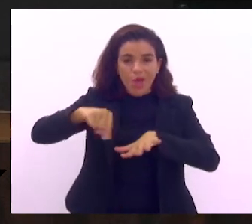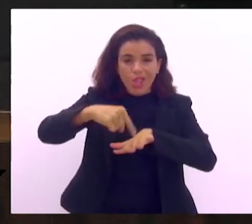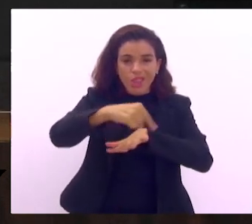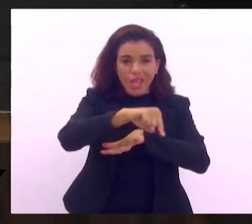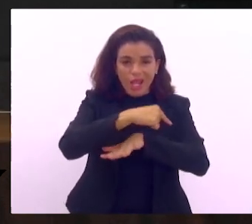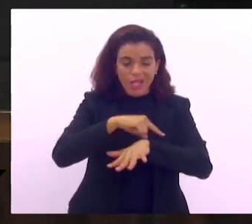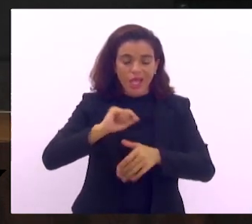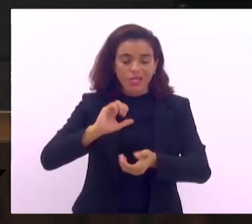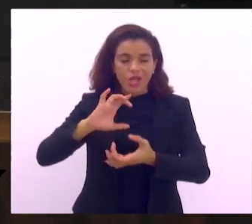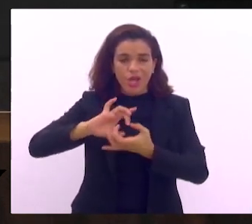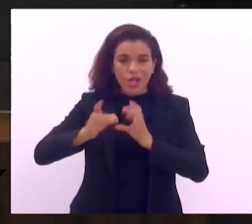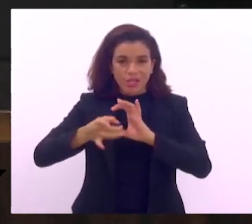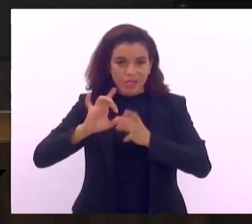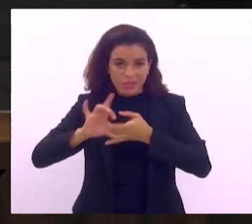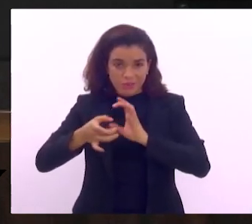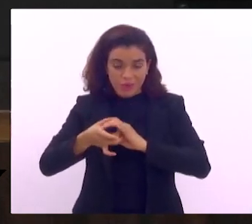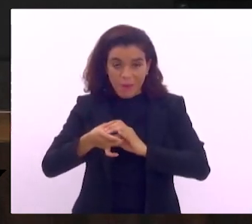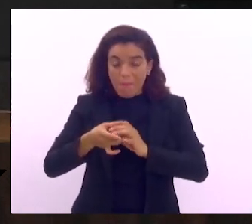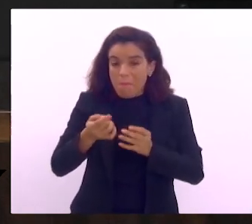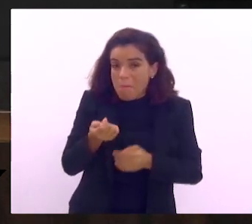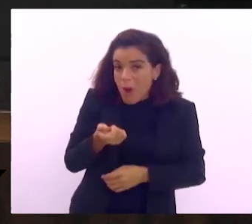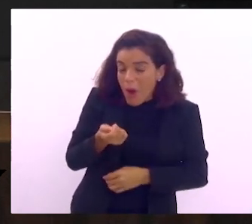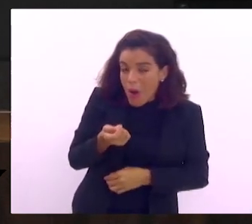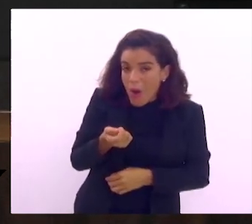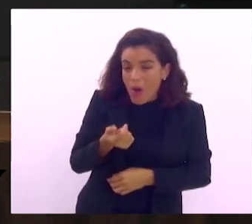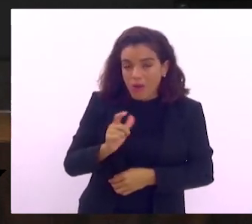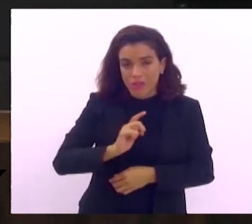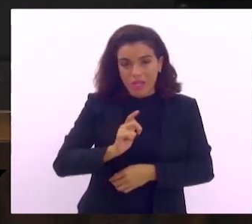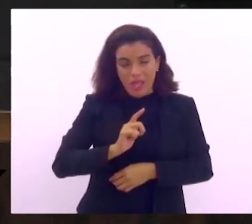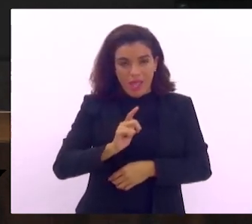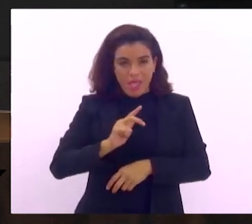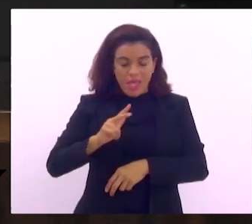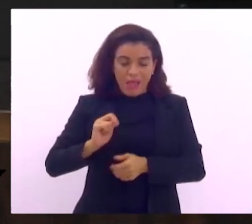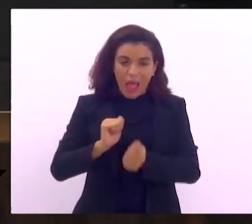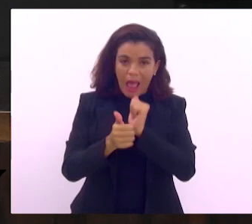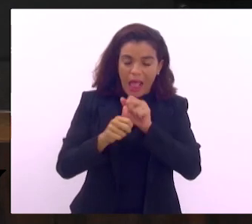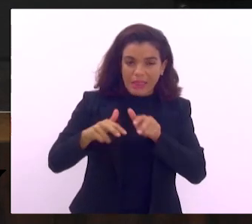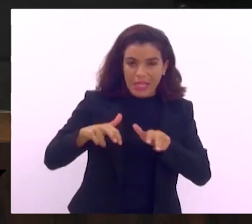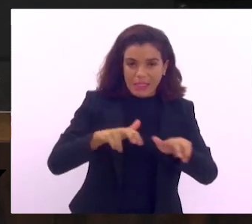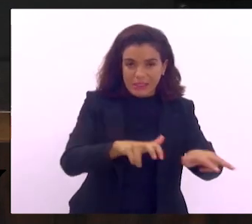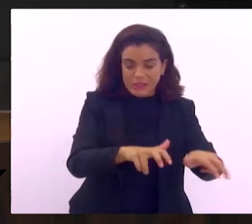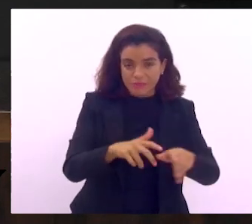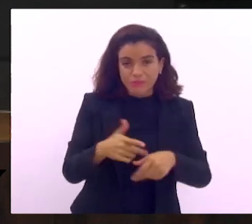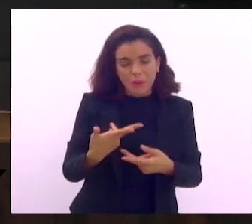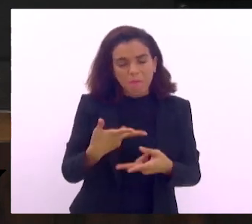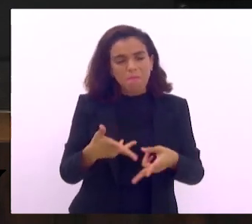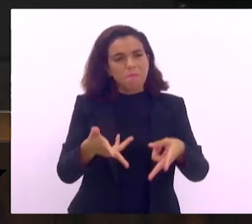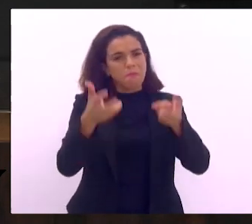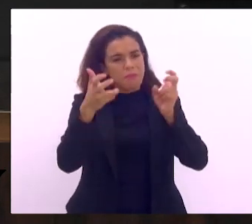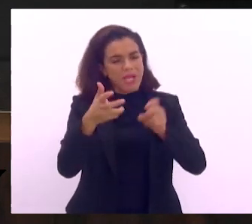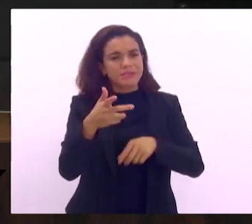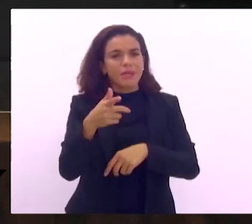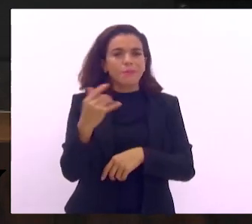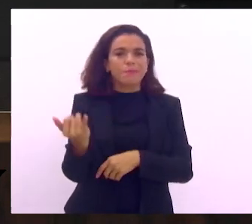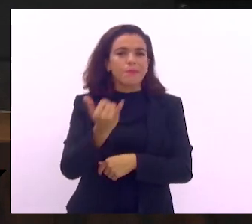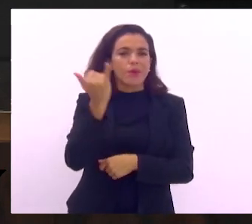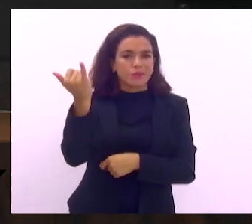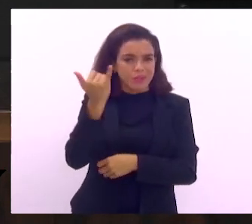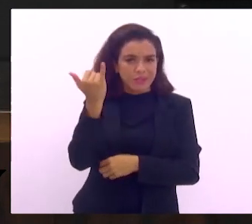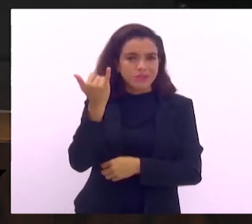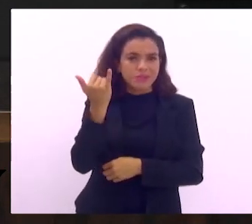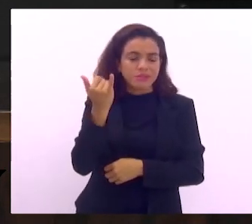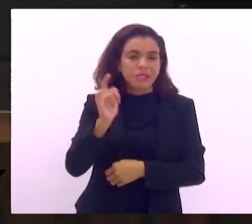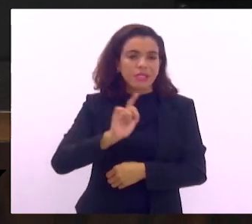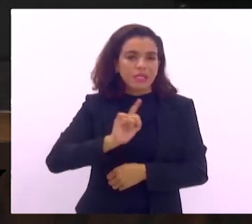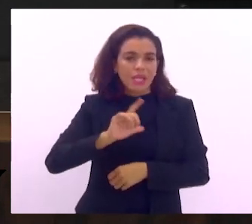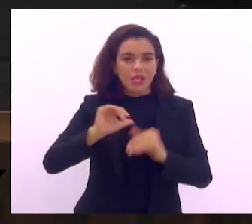olímpico. Poucos deles têm. Então, quando a gente toca nesse assunto, a gente percebe a importância que